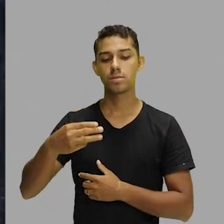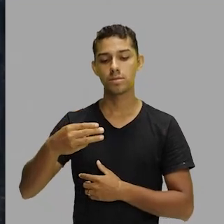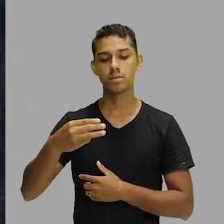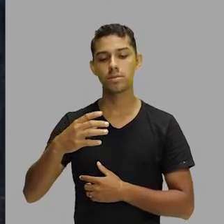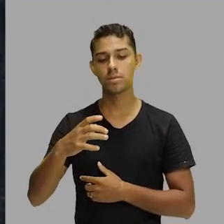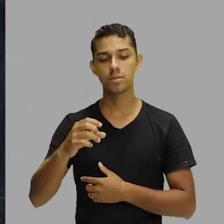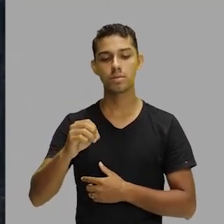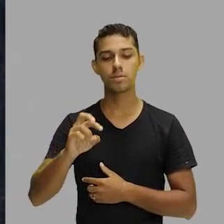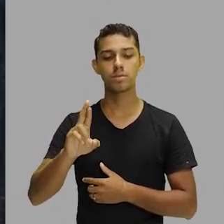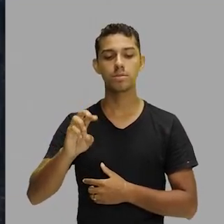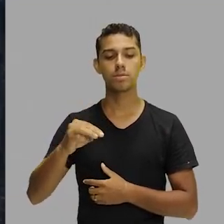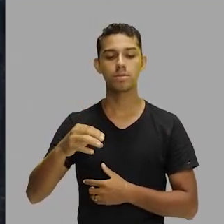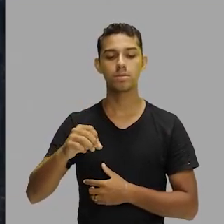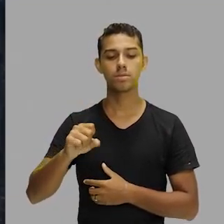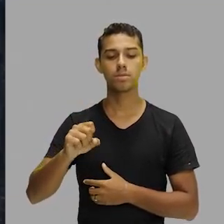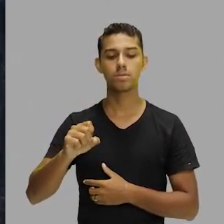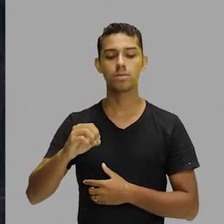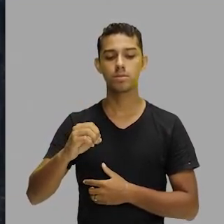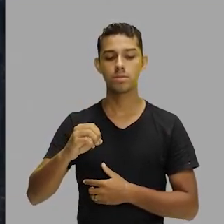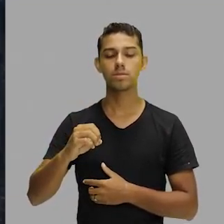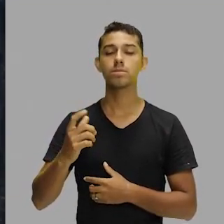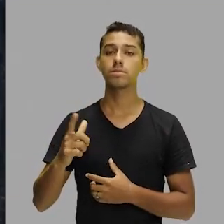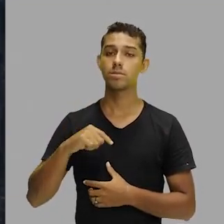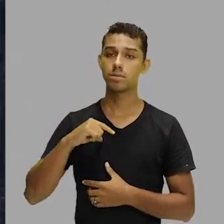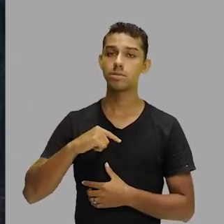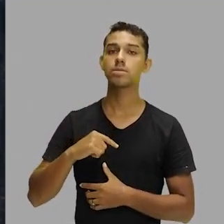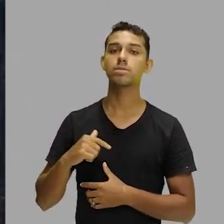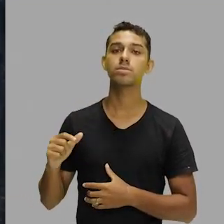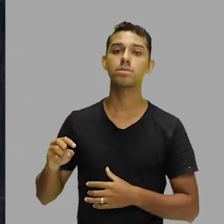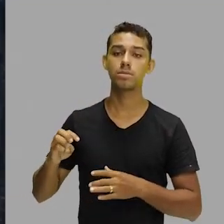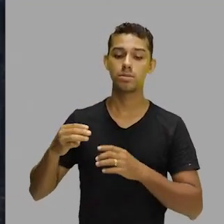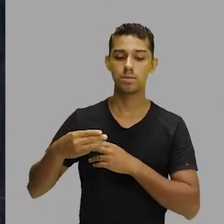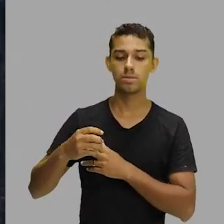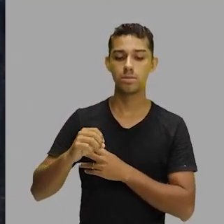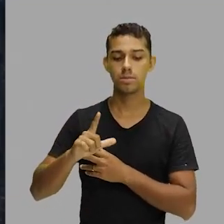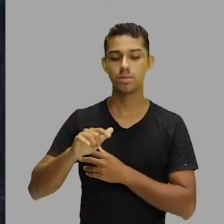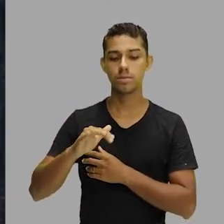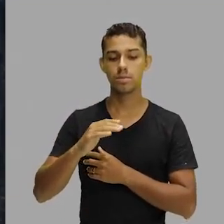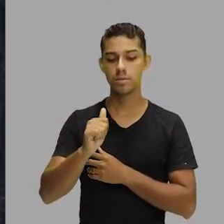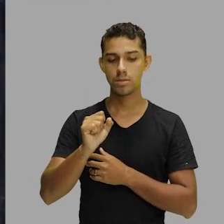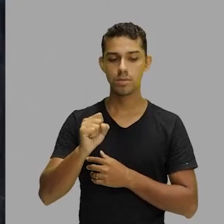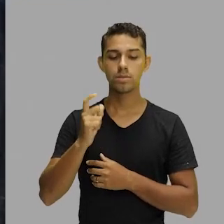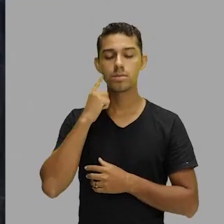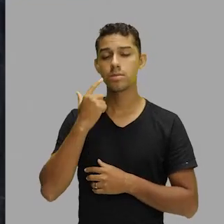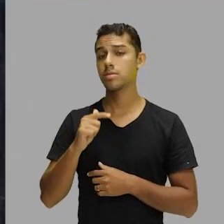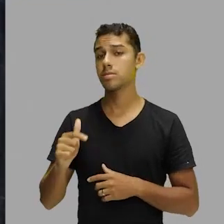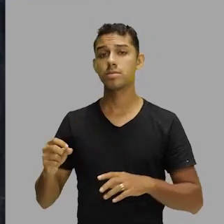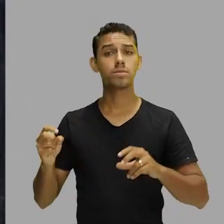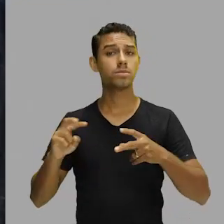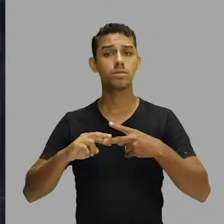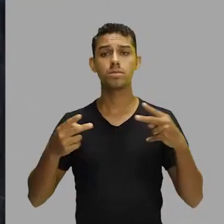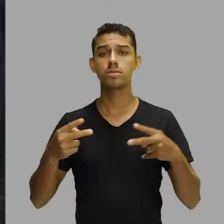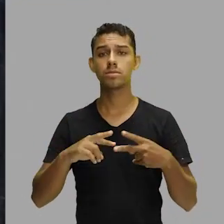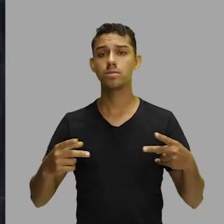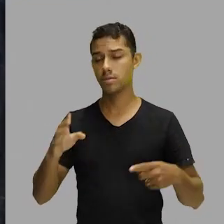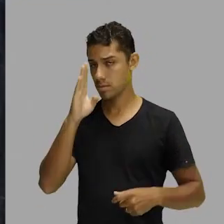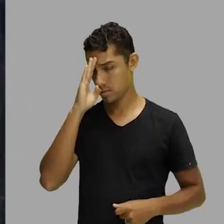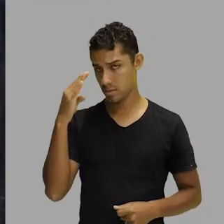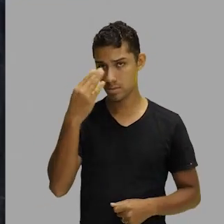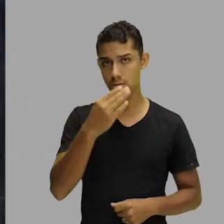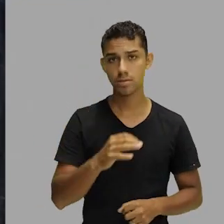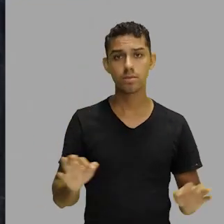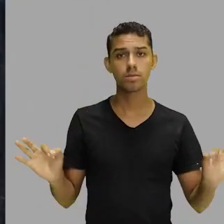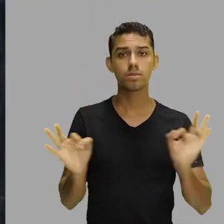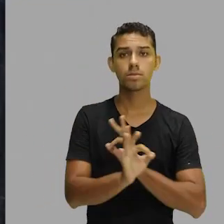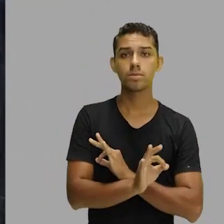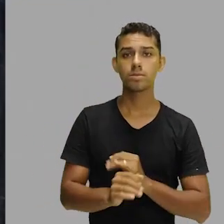cromossomo principal, existem moléculas de DNA que não faz parte desse DNA principal.